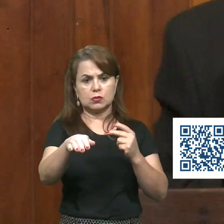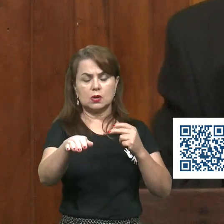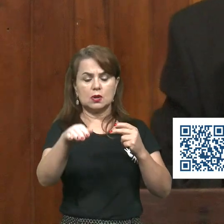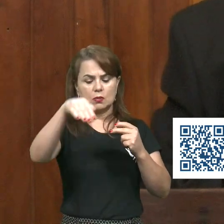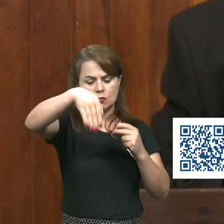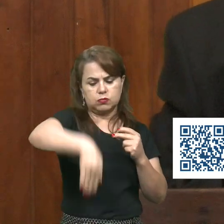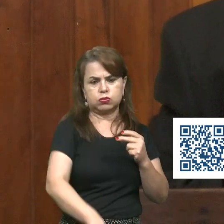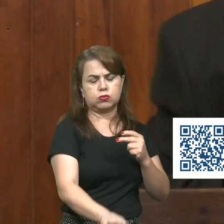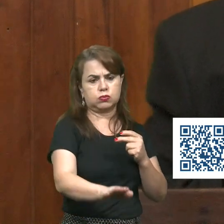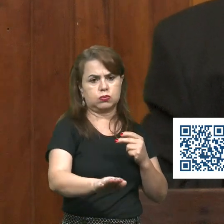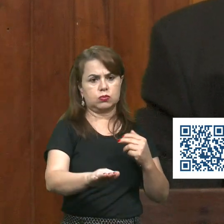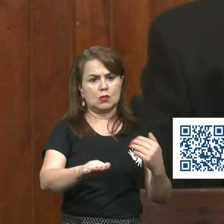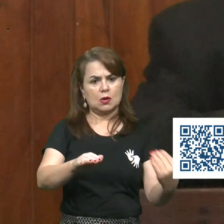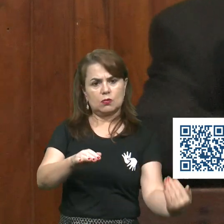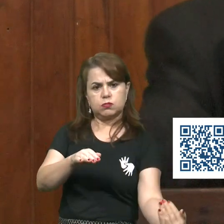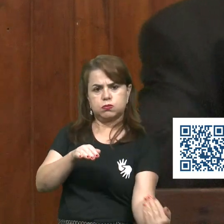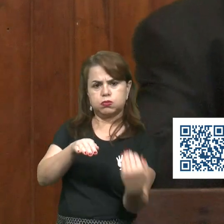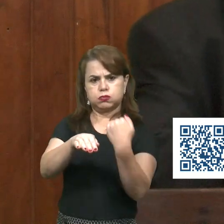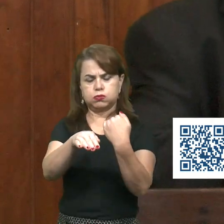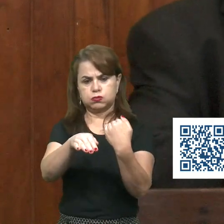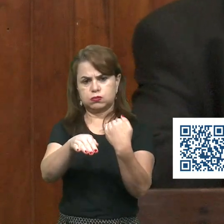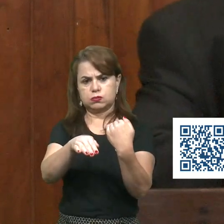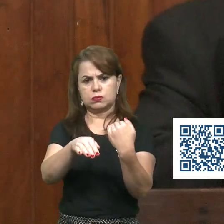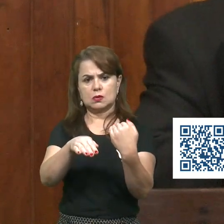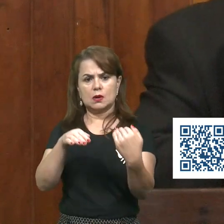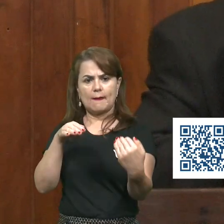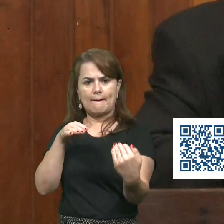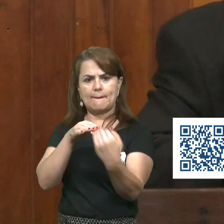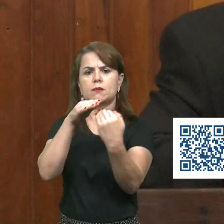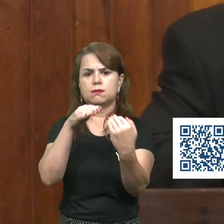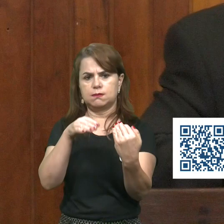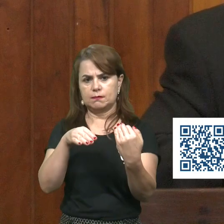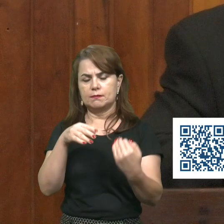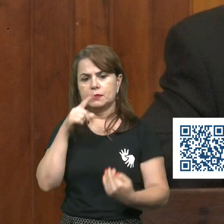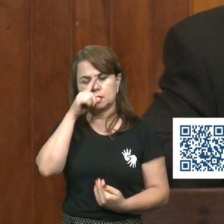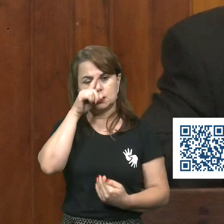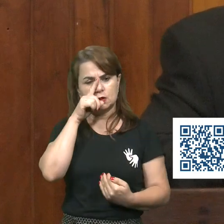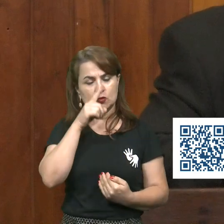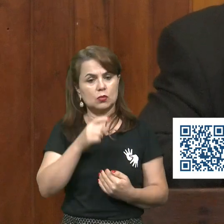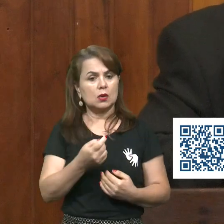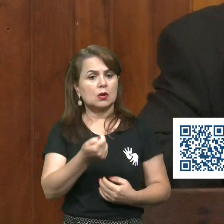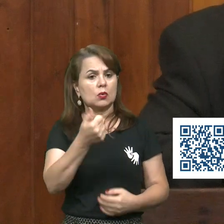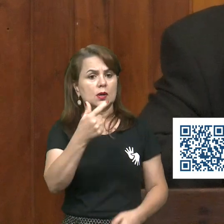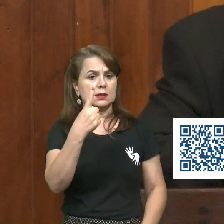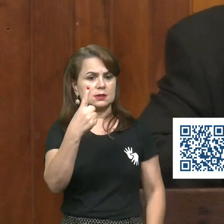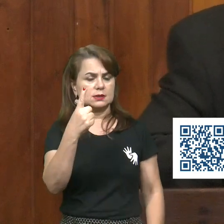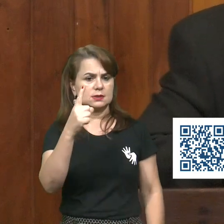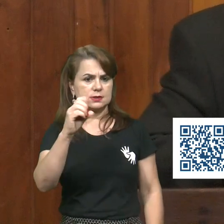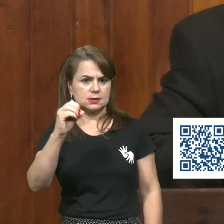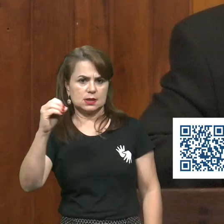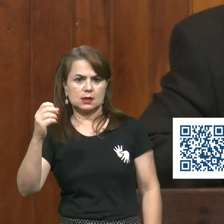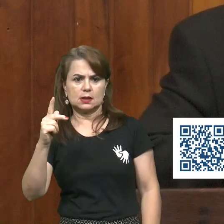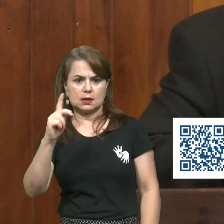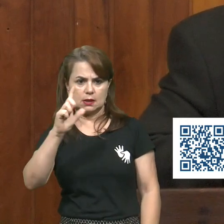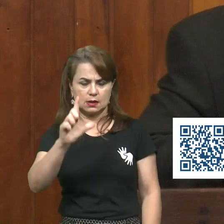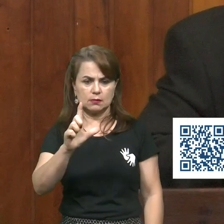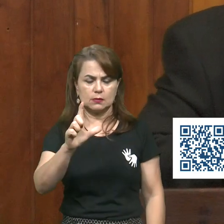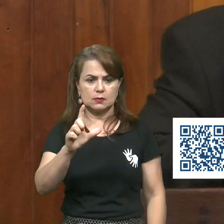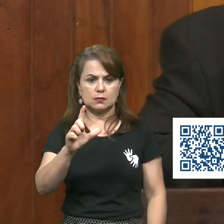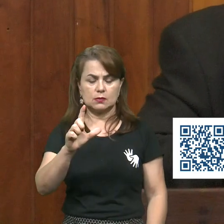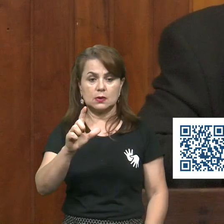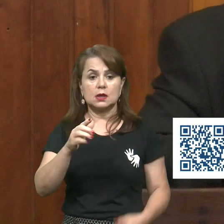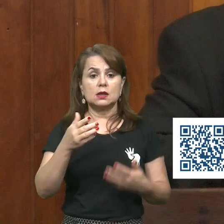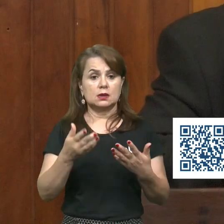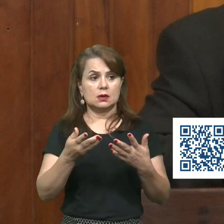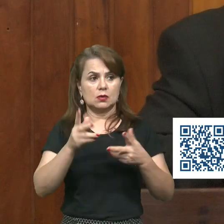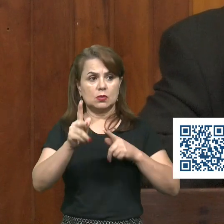descida, faz com que a velocidade fique em torno de quase 100 km por hora. E isso está acontecendo de pessoas terem